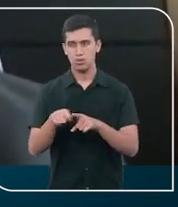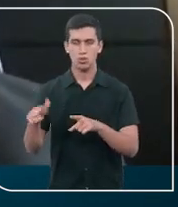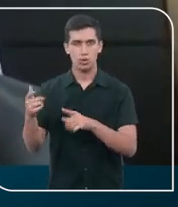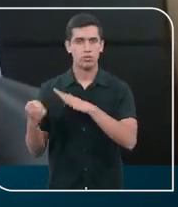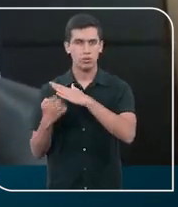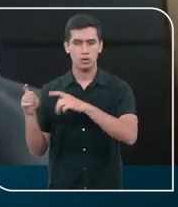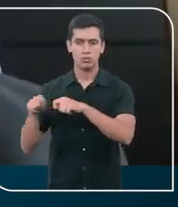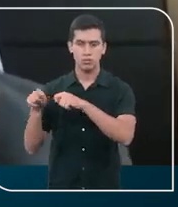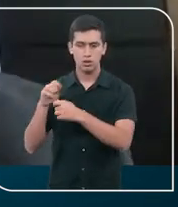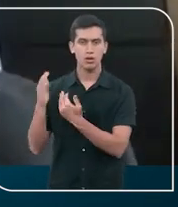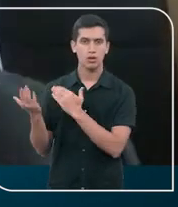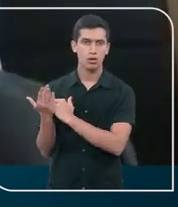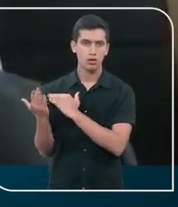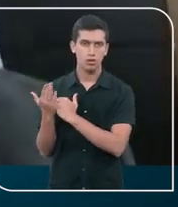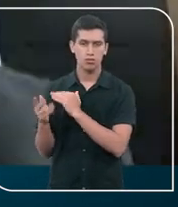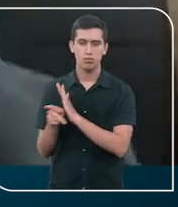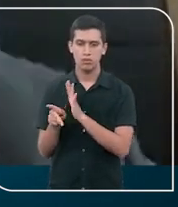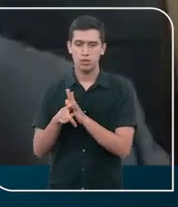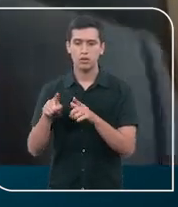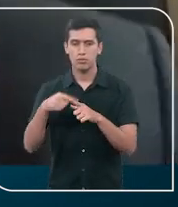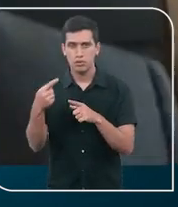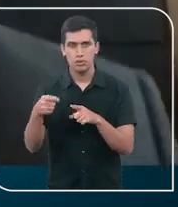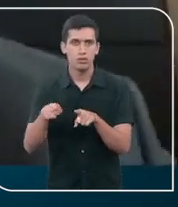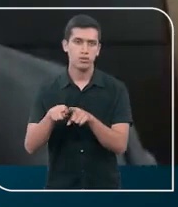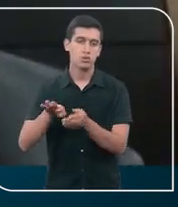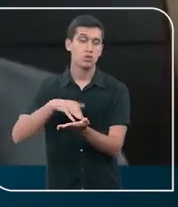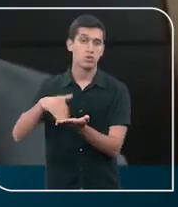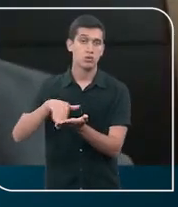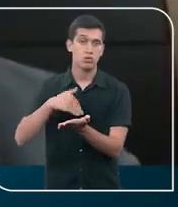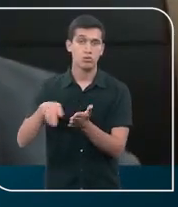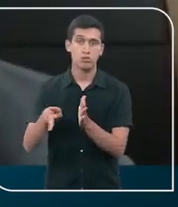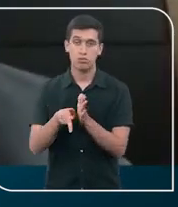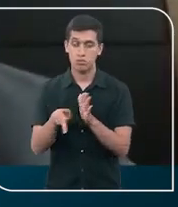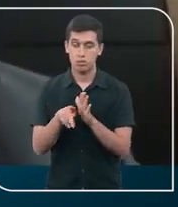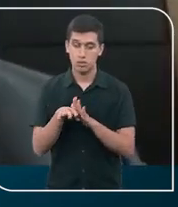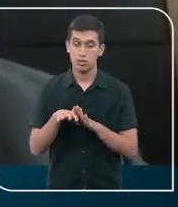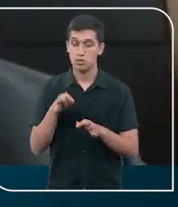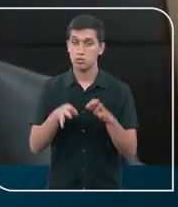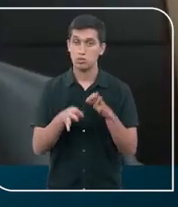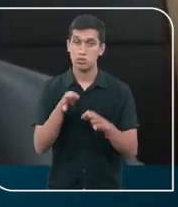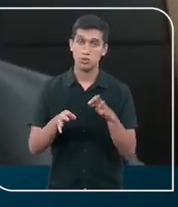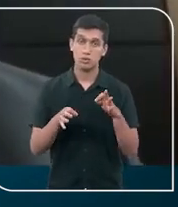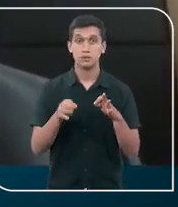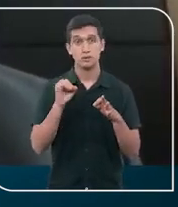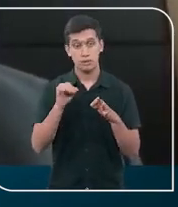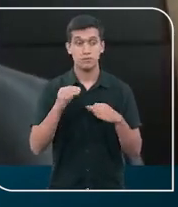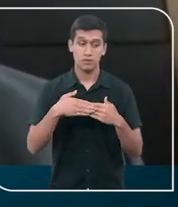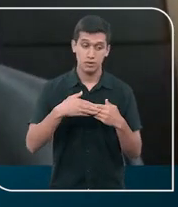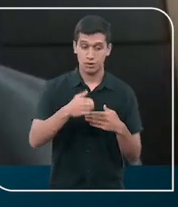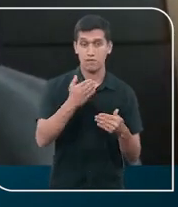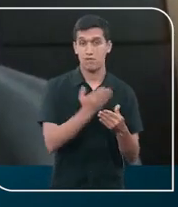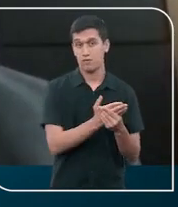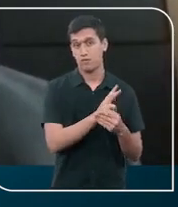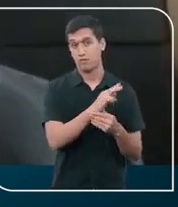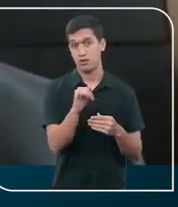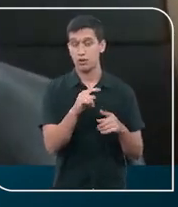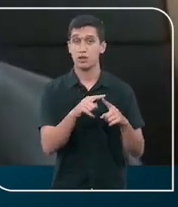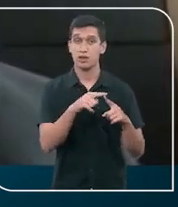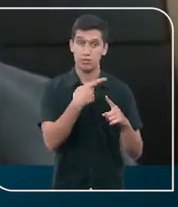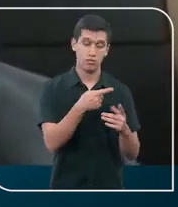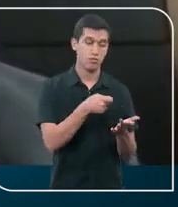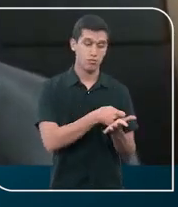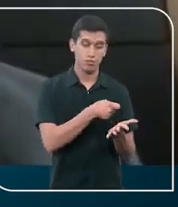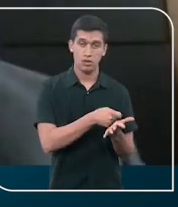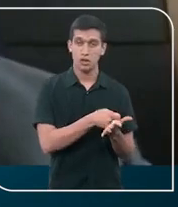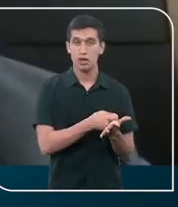orientações procedimentais e de um escritório de advocacia para o tratamento jurídico, né? Depois de uma cobrança administrativa, sim,